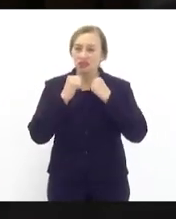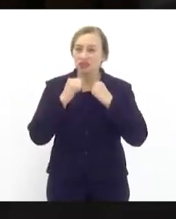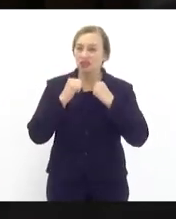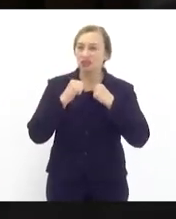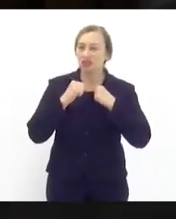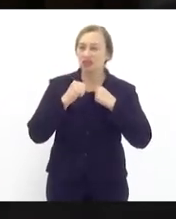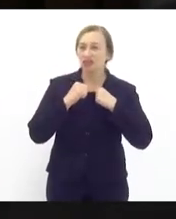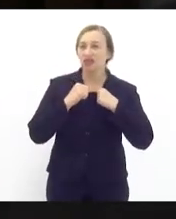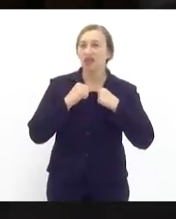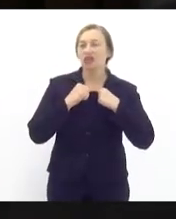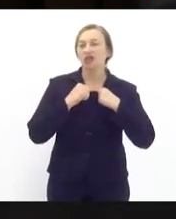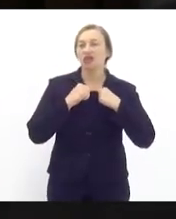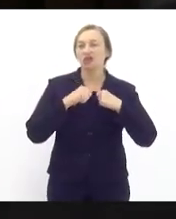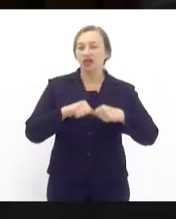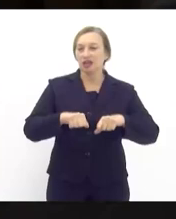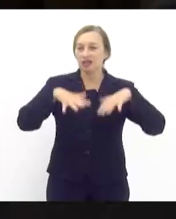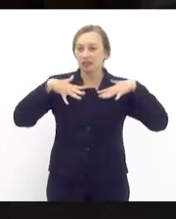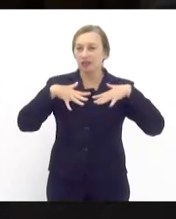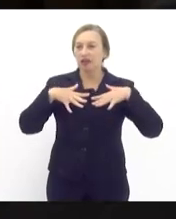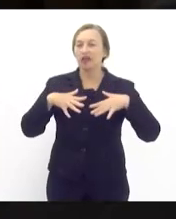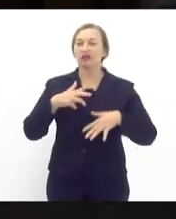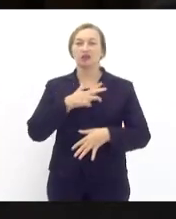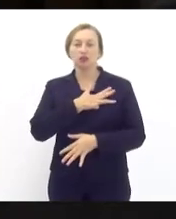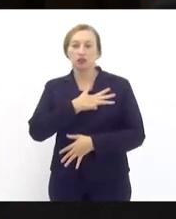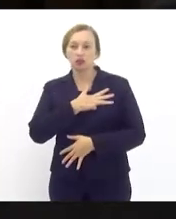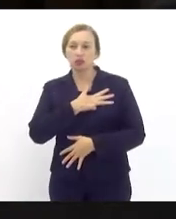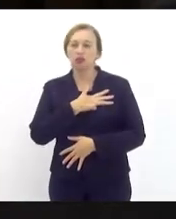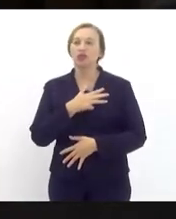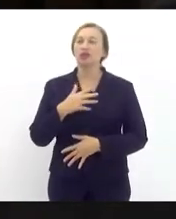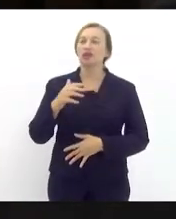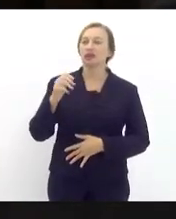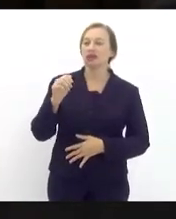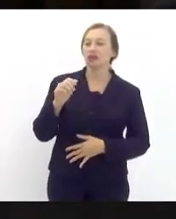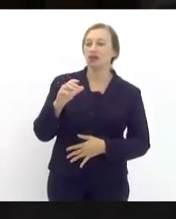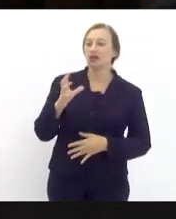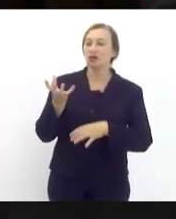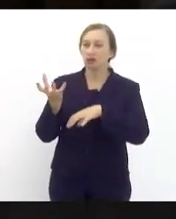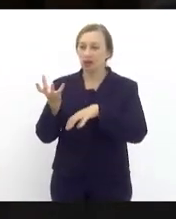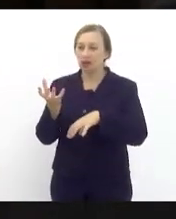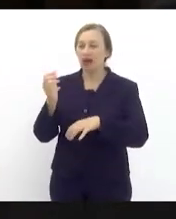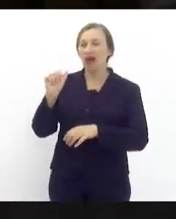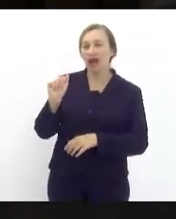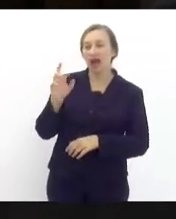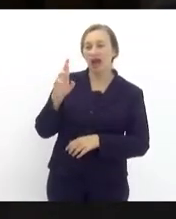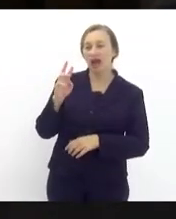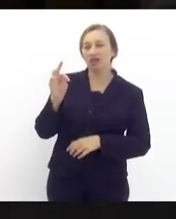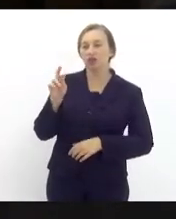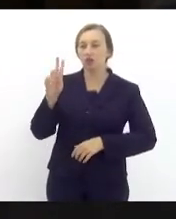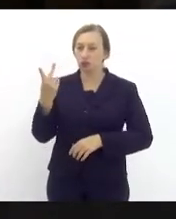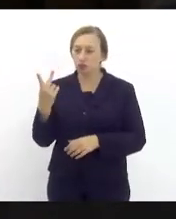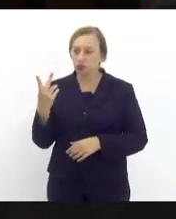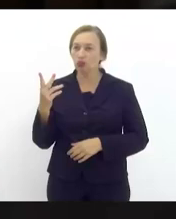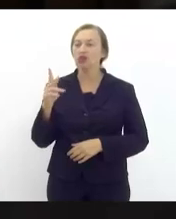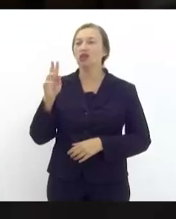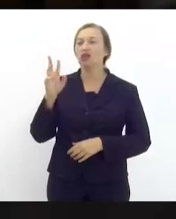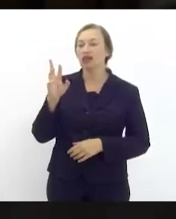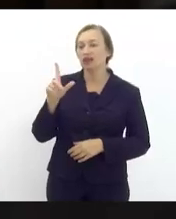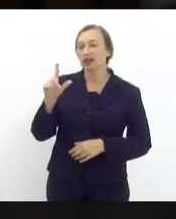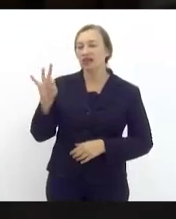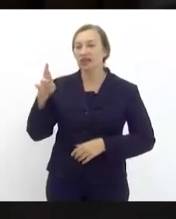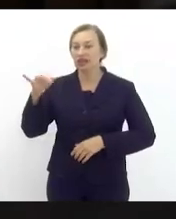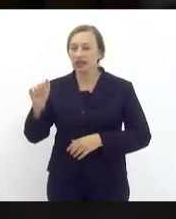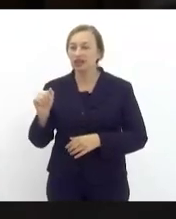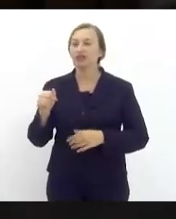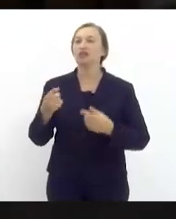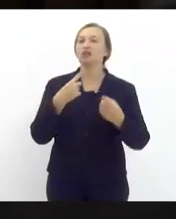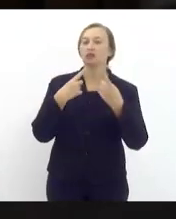presidente Lula com o presidente do congresso Arthur Lira para que a gente possa discutir pautas coletivas